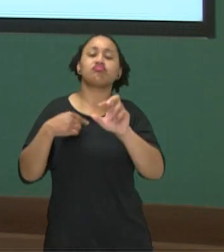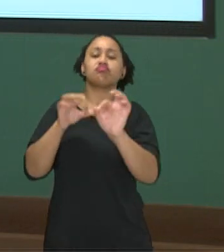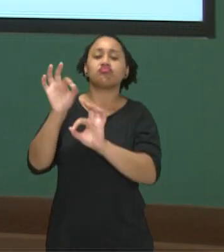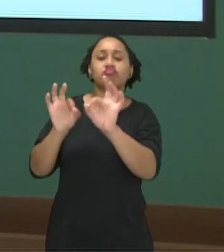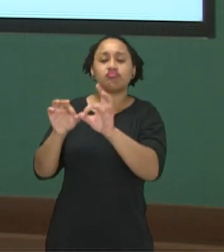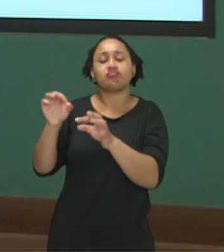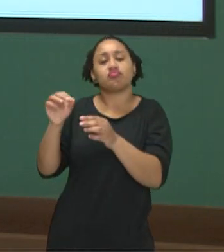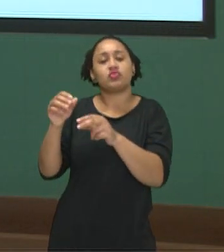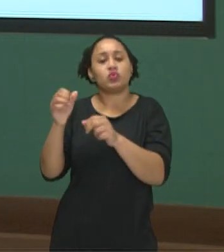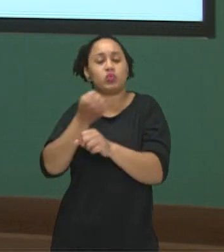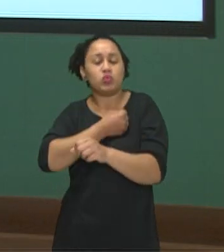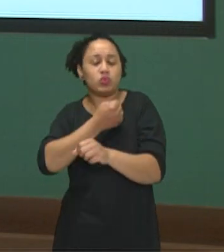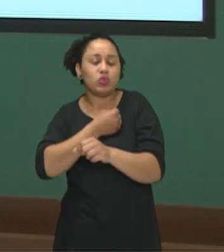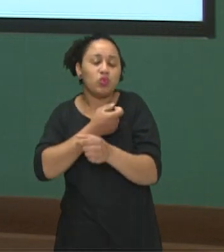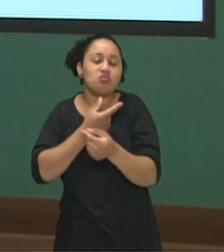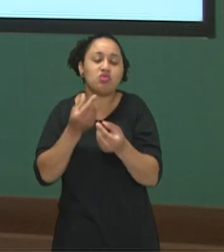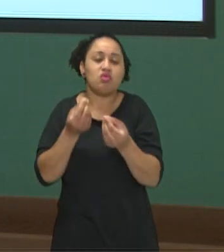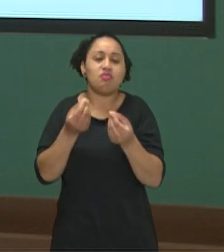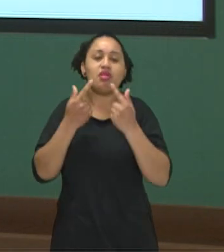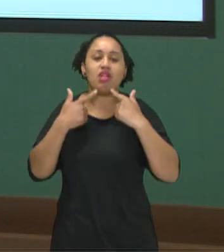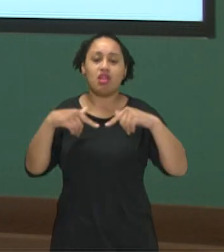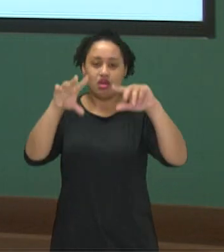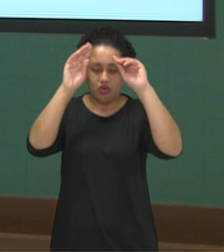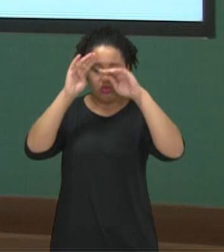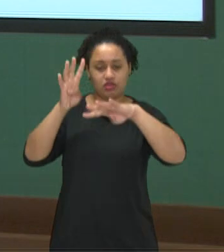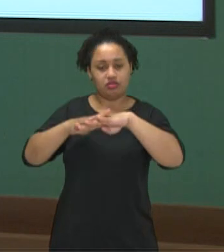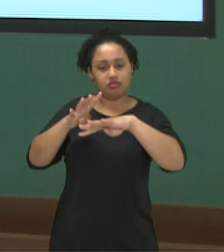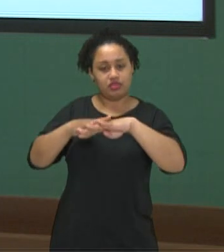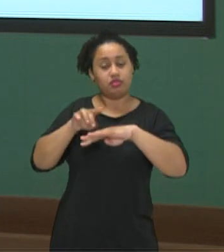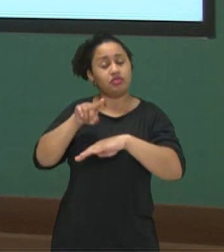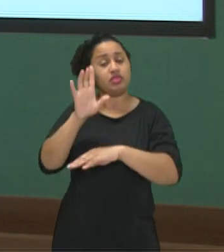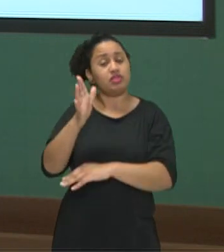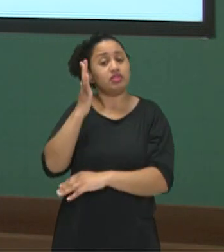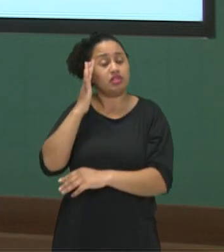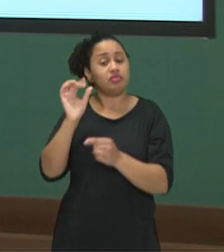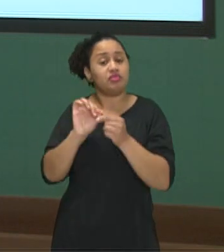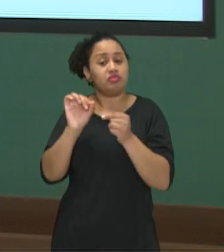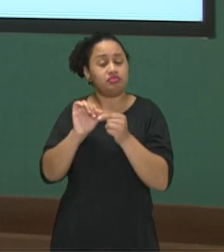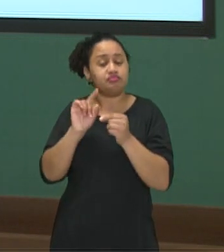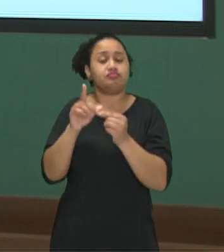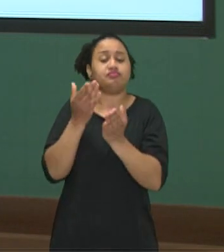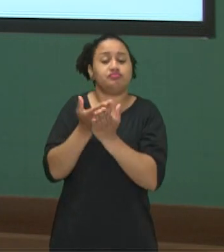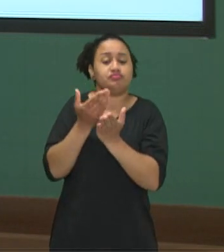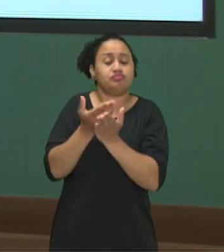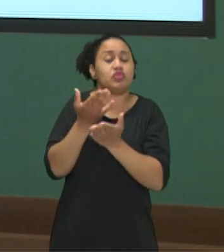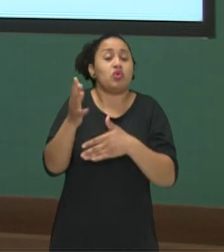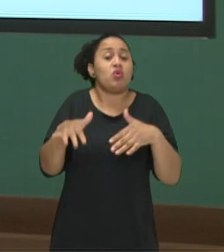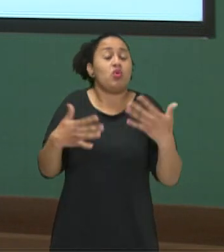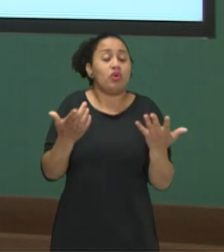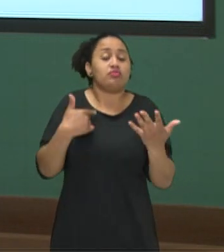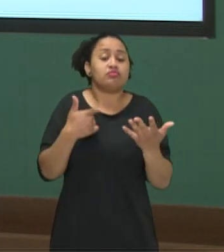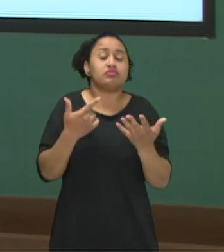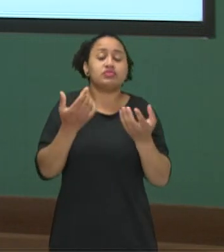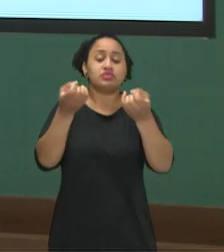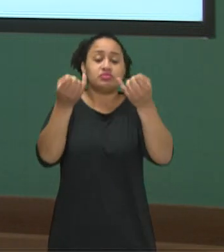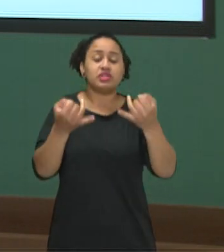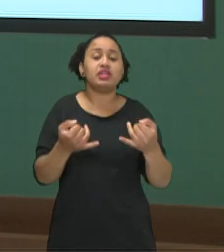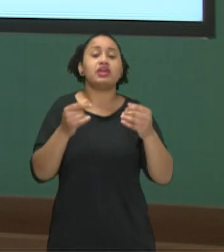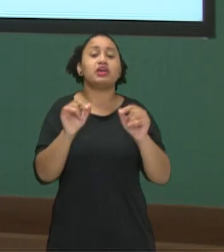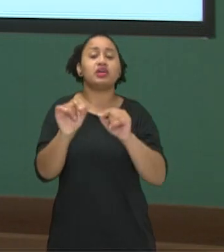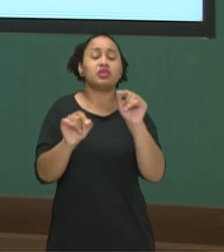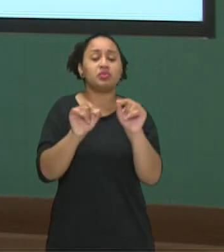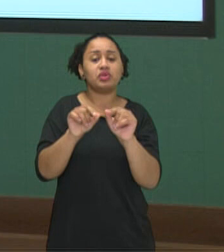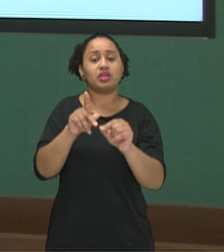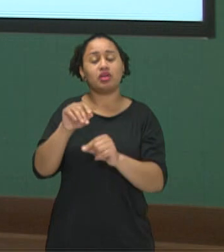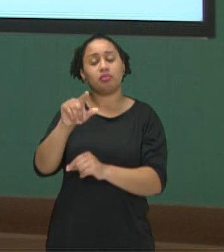para a linguagem matemática. E isso você já sabe fazer. Estudou lá quando estávamos falando sobre polinômios e